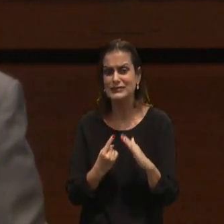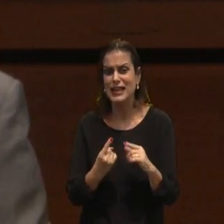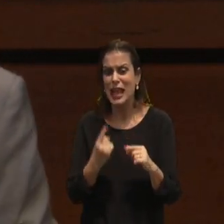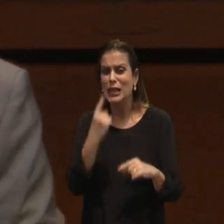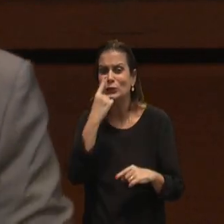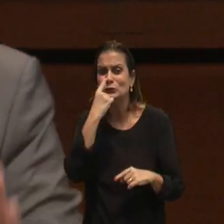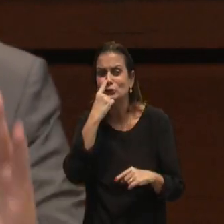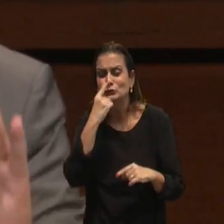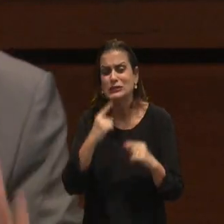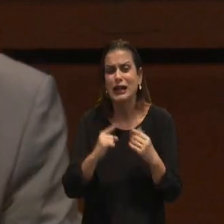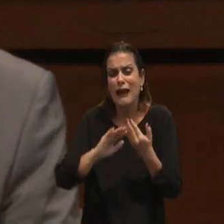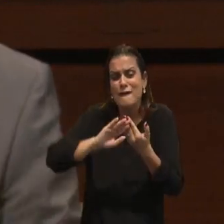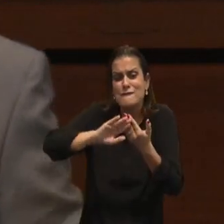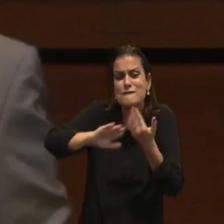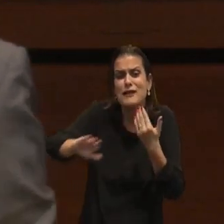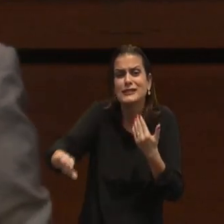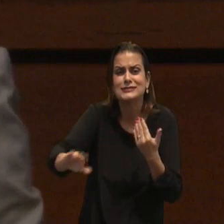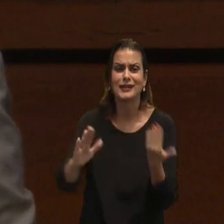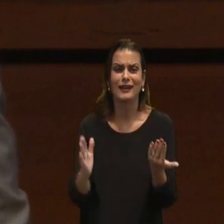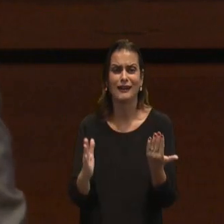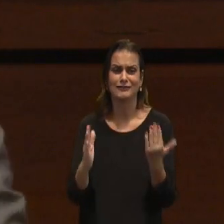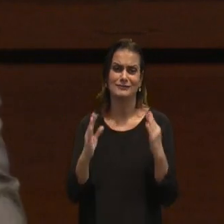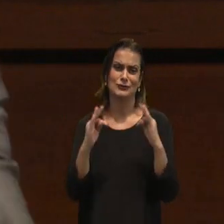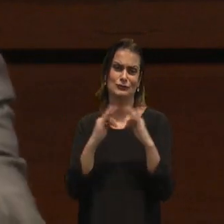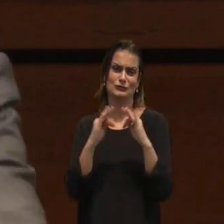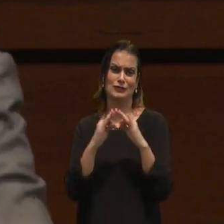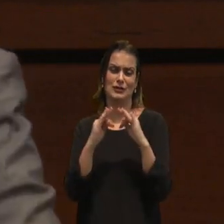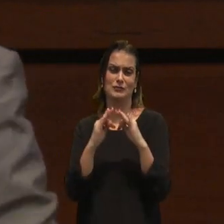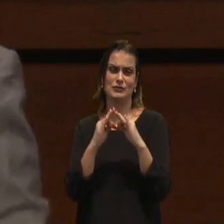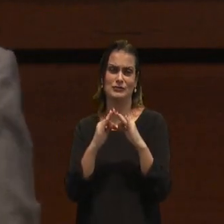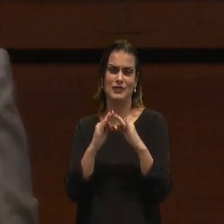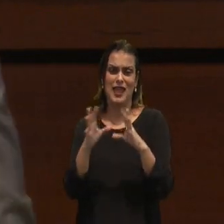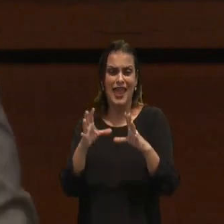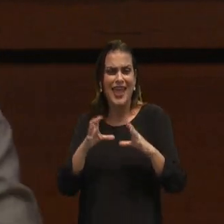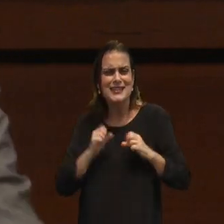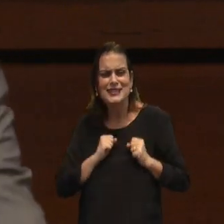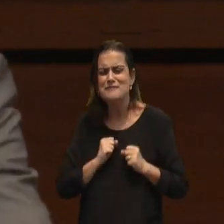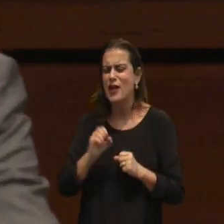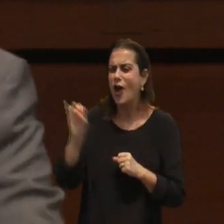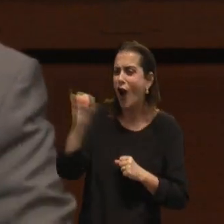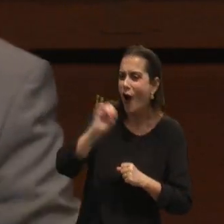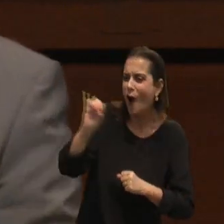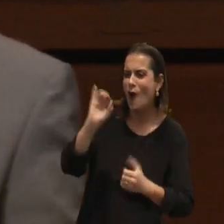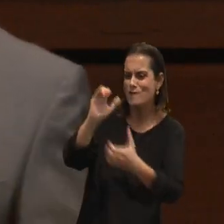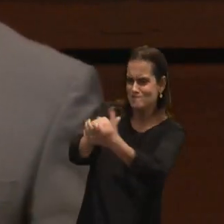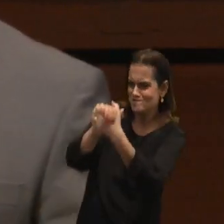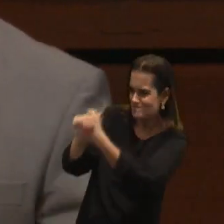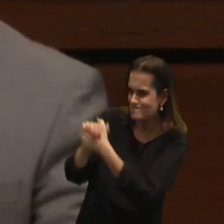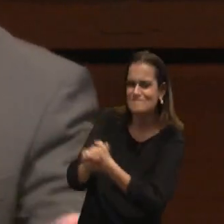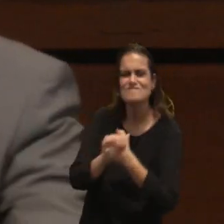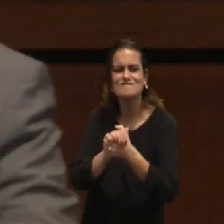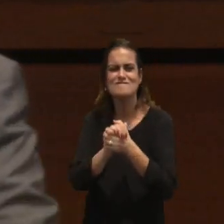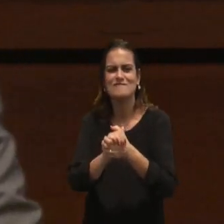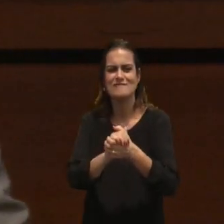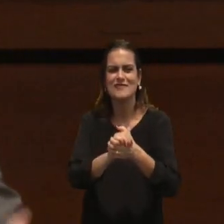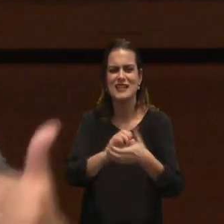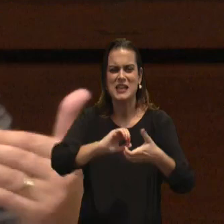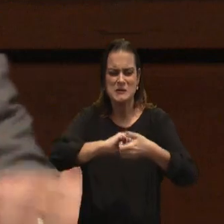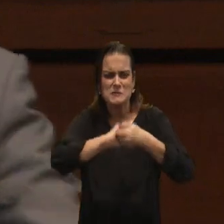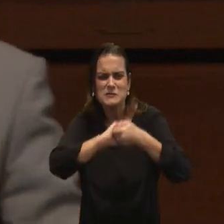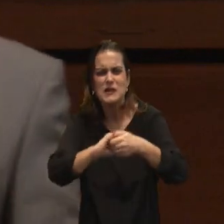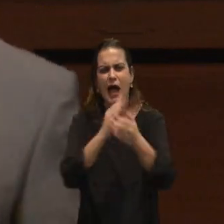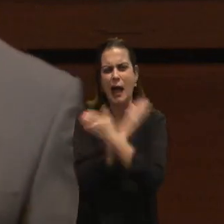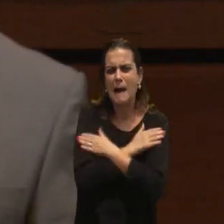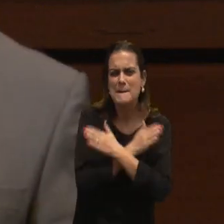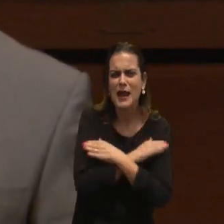a perda da comunhão física. De poder receber o irmão, de olhar para o irmão, de apertar a mão, de dar